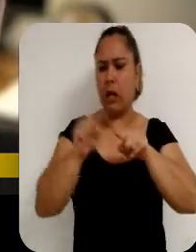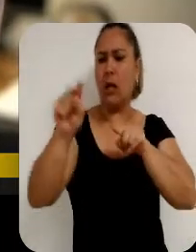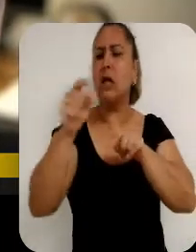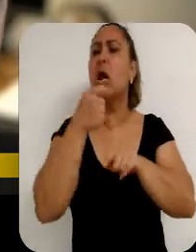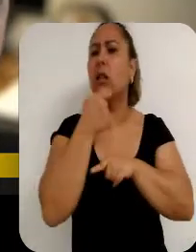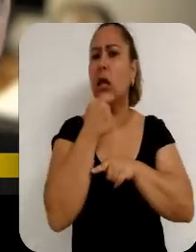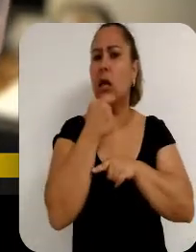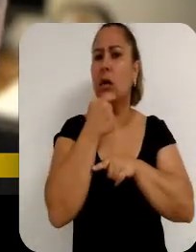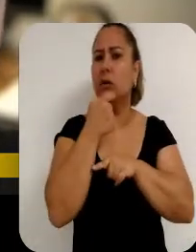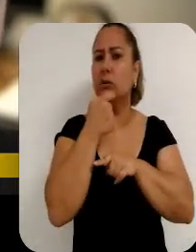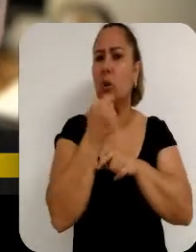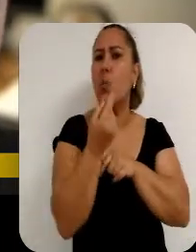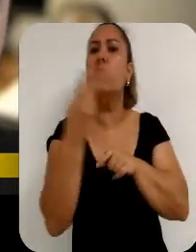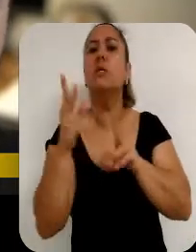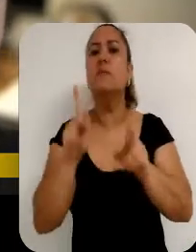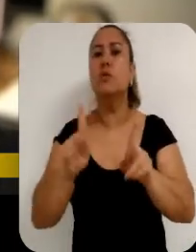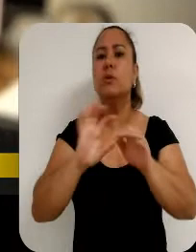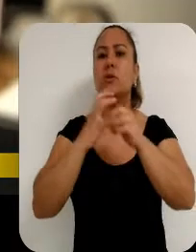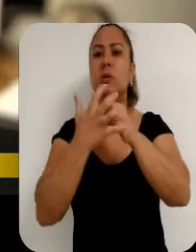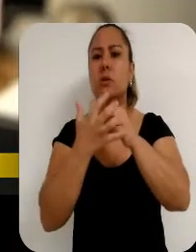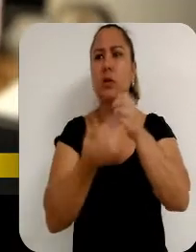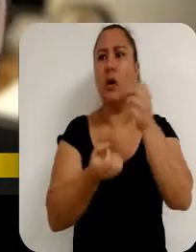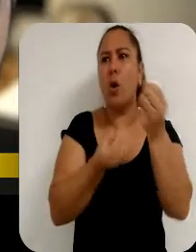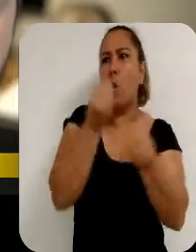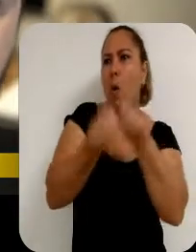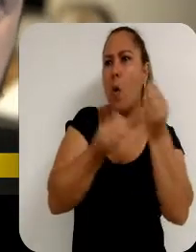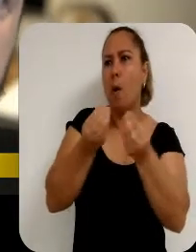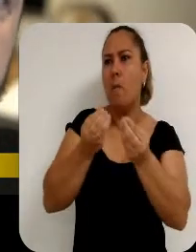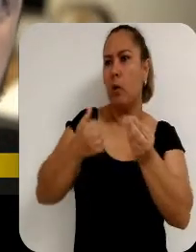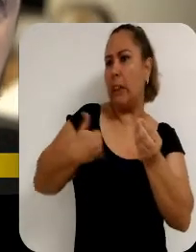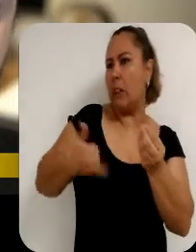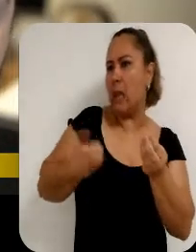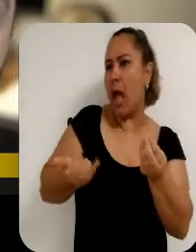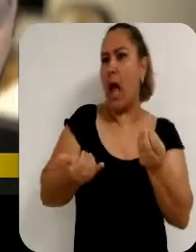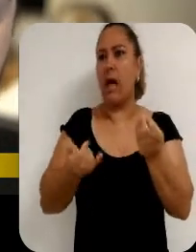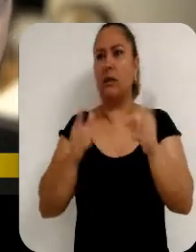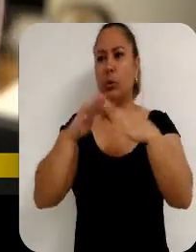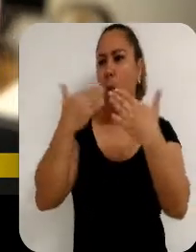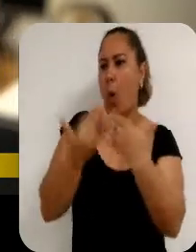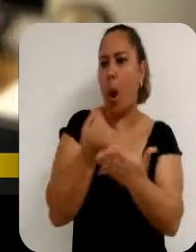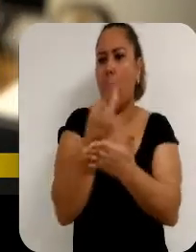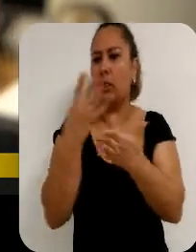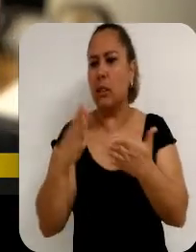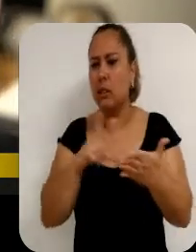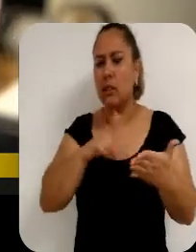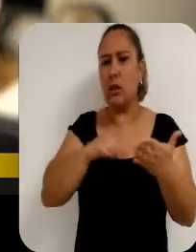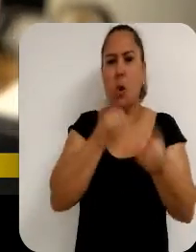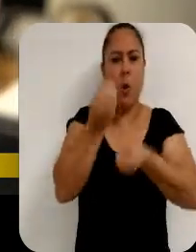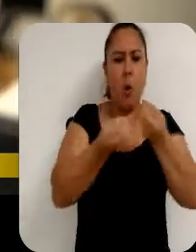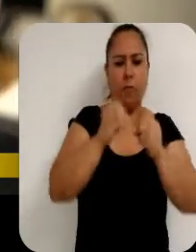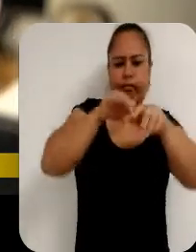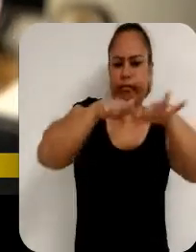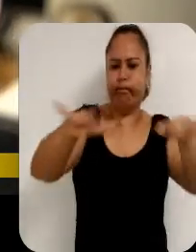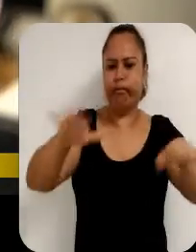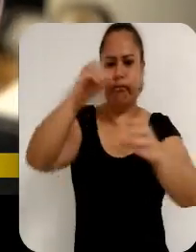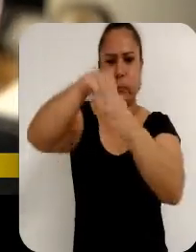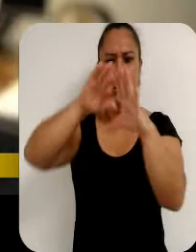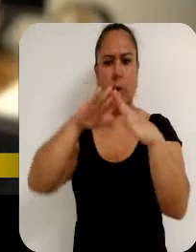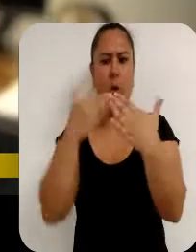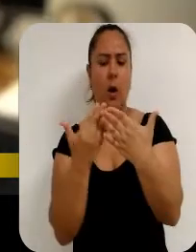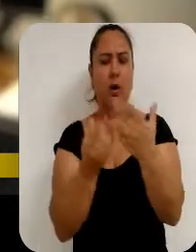pessoas, demografia, quantos anos cada um tem, quantas escolas tem, como as coisas se espalham em escola e por aí vai, para projetar o que aconteceria na